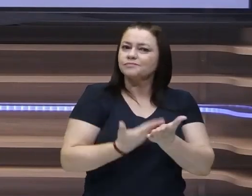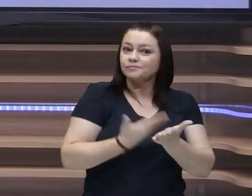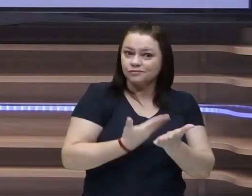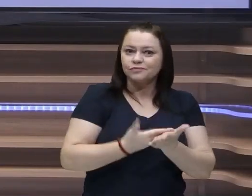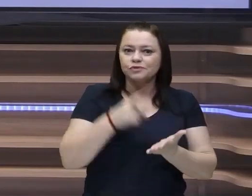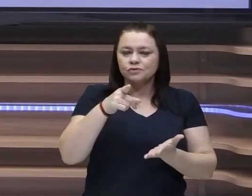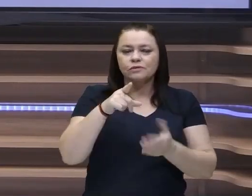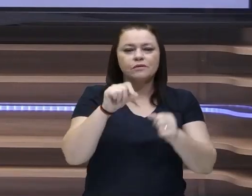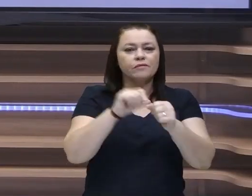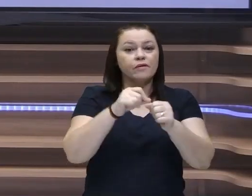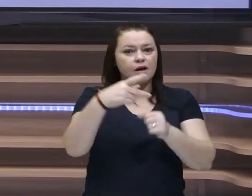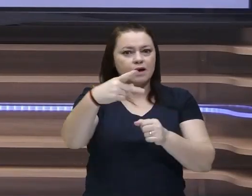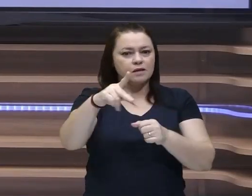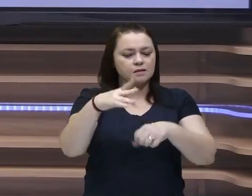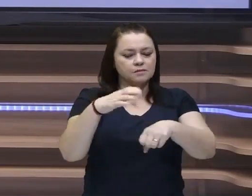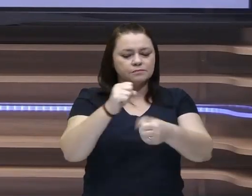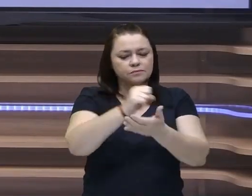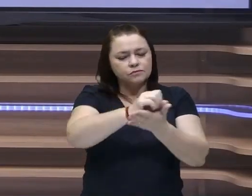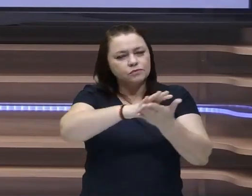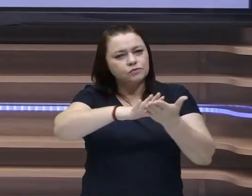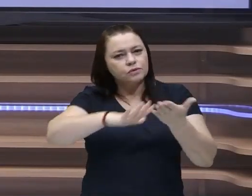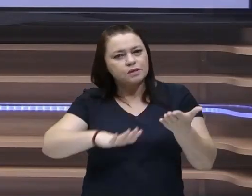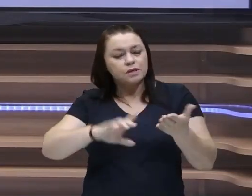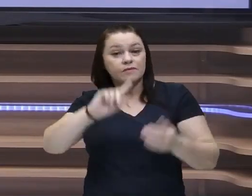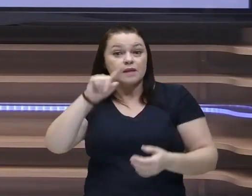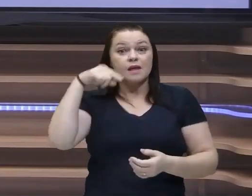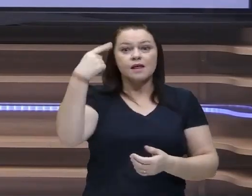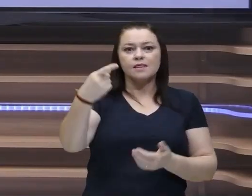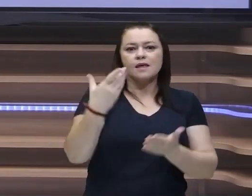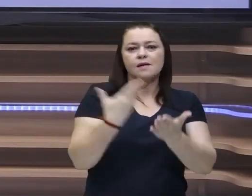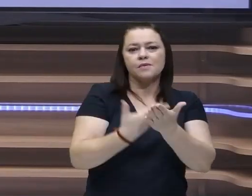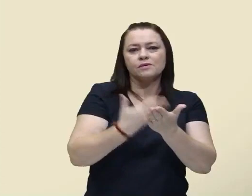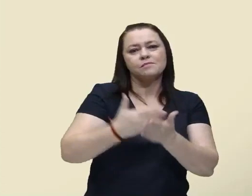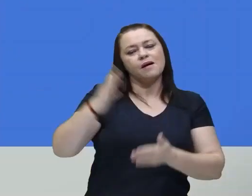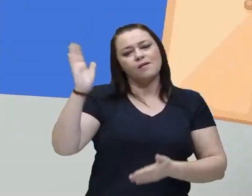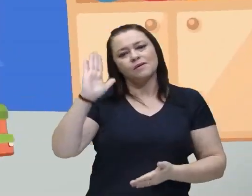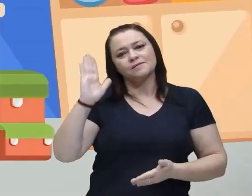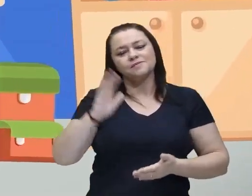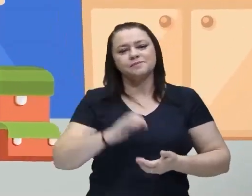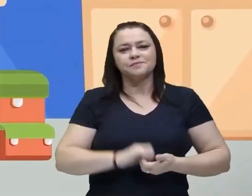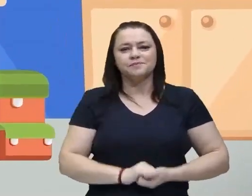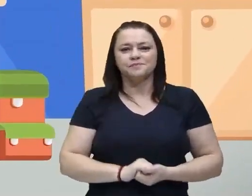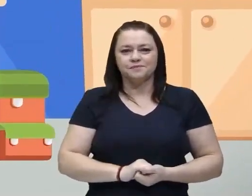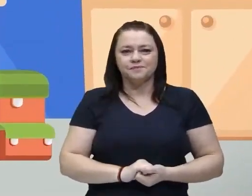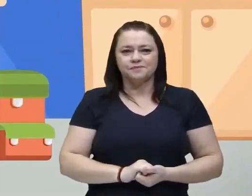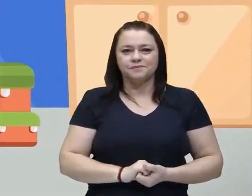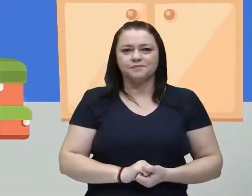Faça os seus exercícios e até a próxima aula.